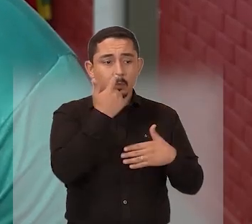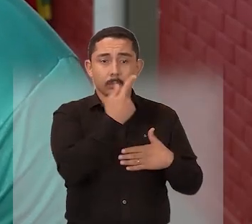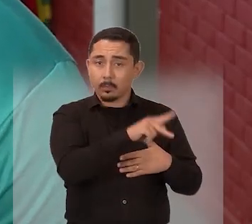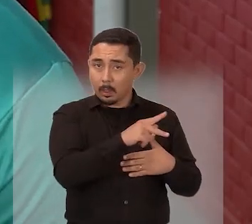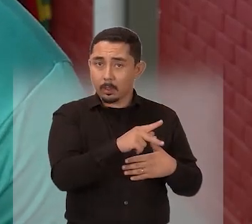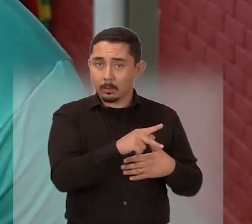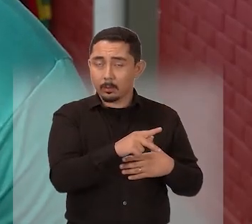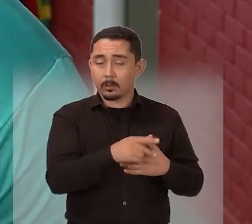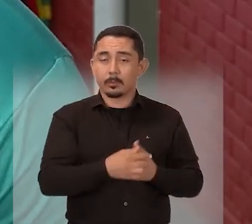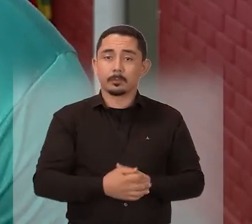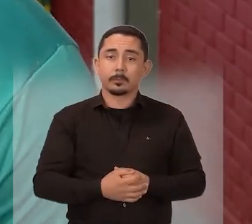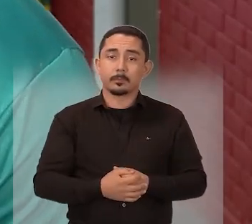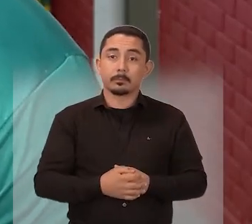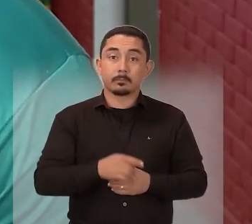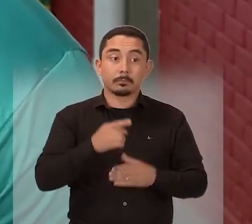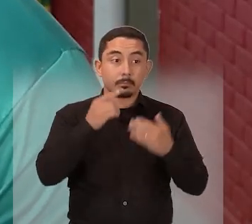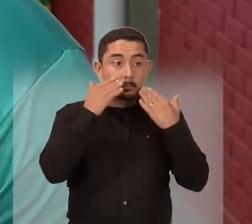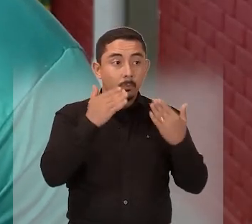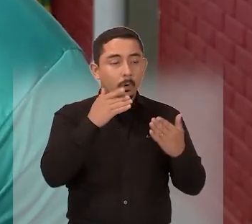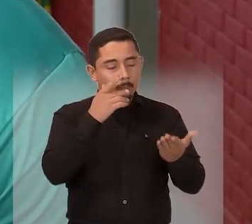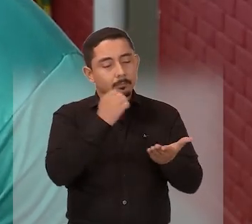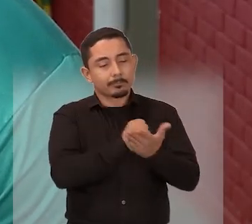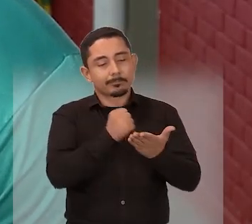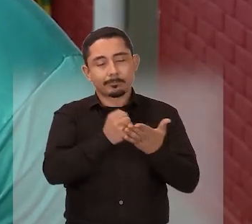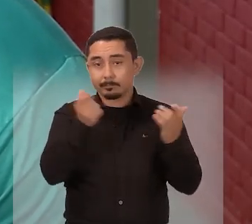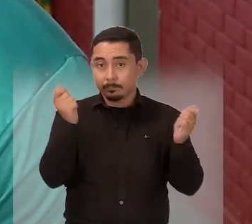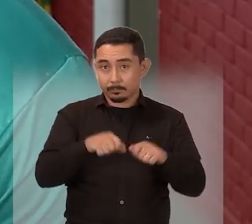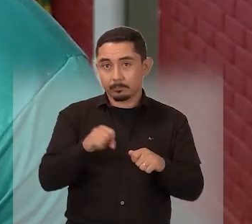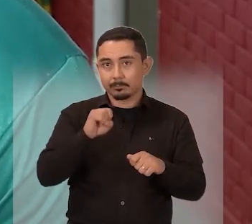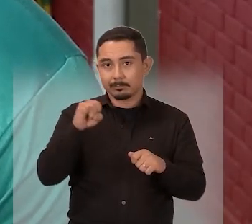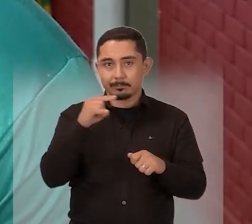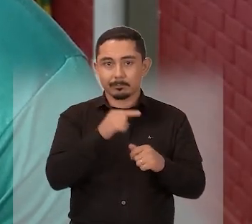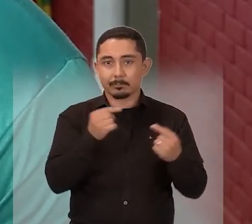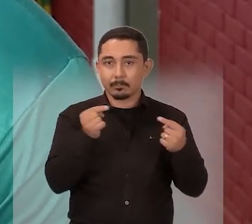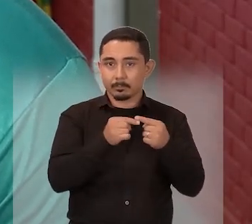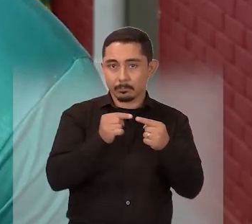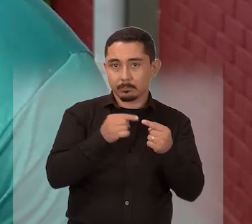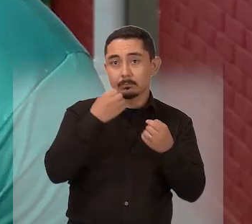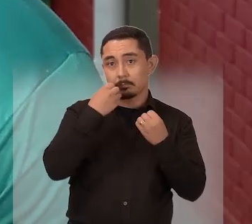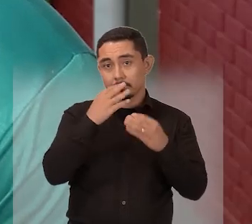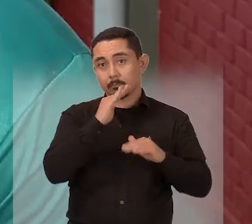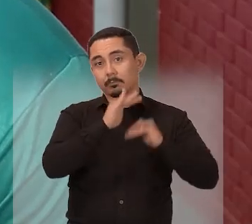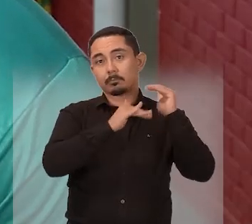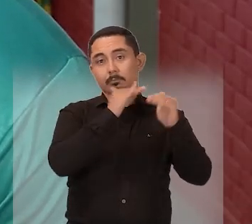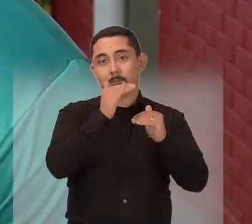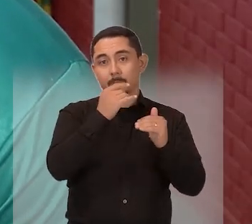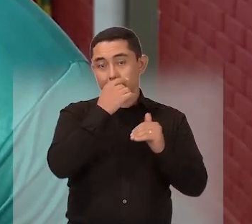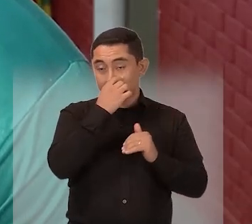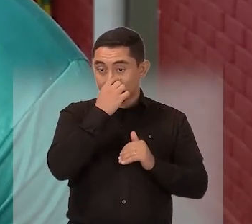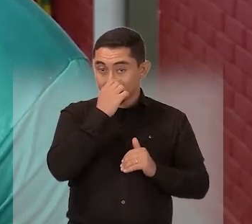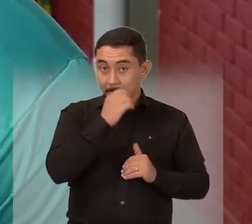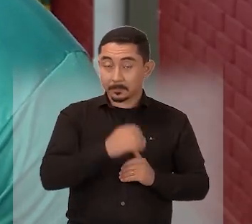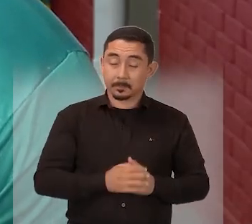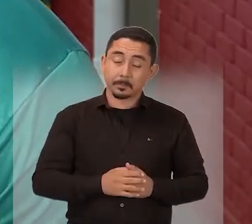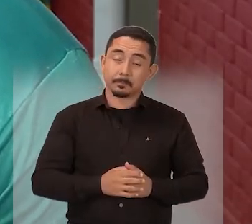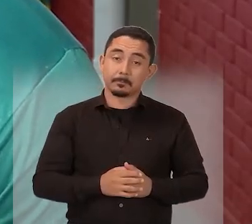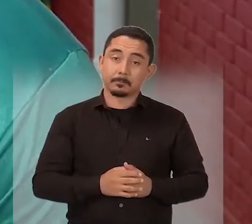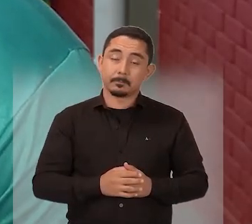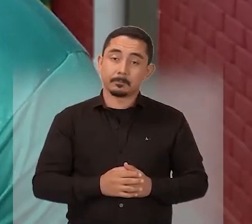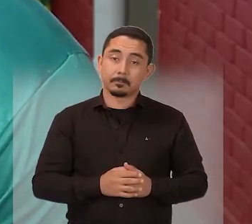funções que vão ser estabelecidas. Diante disso, a gente efetua a contratação, caso, né, tenha um desempenho, né, que seja